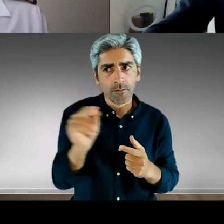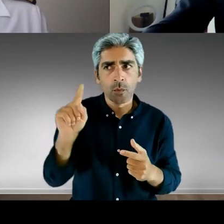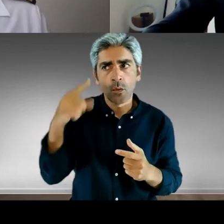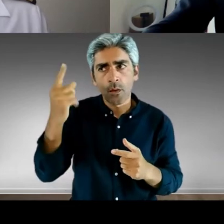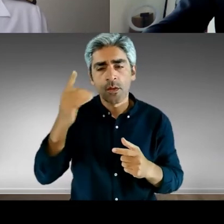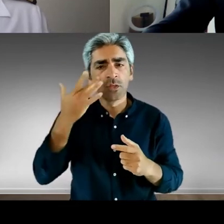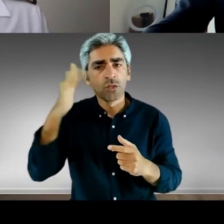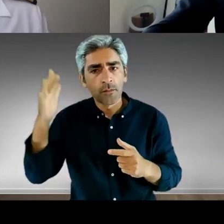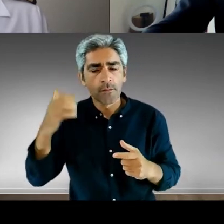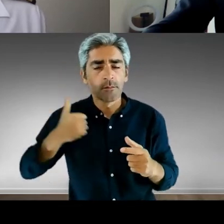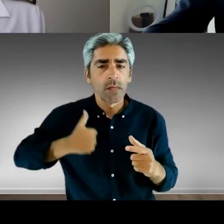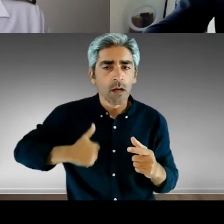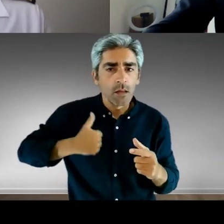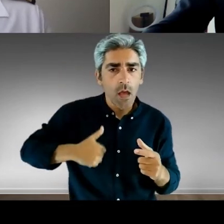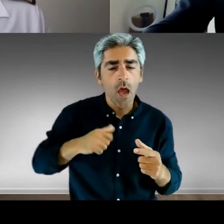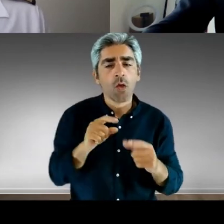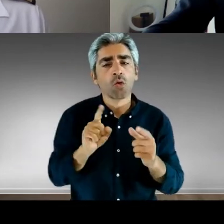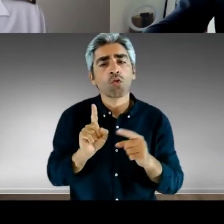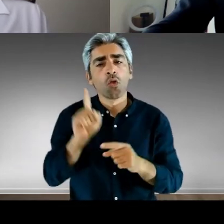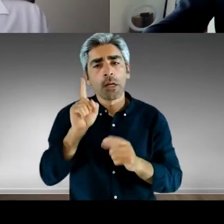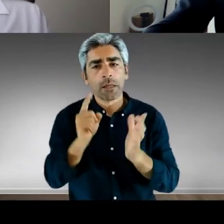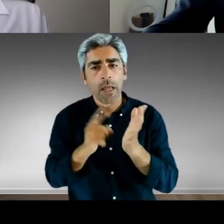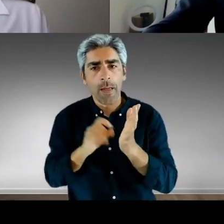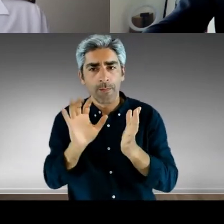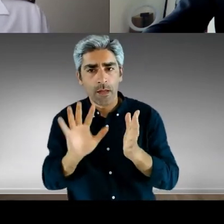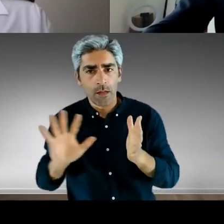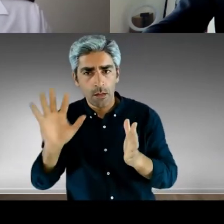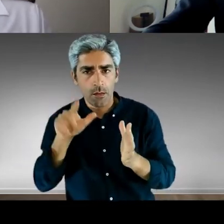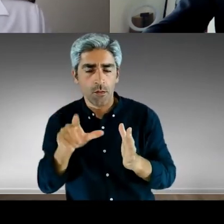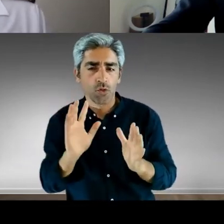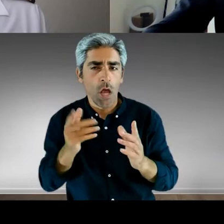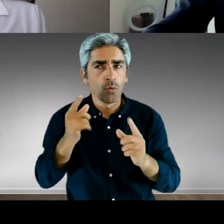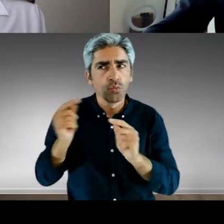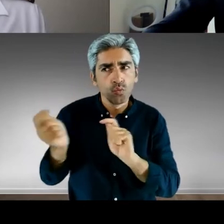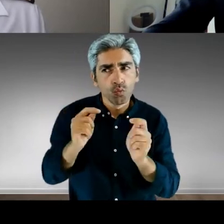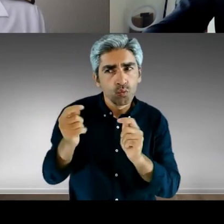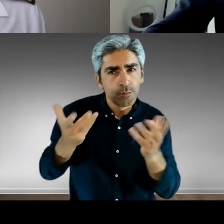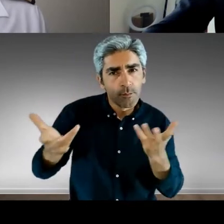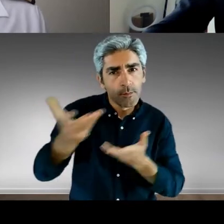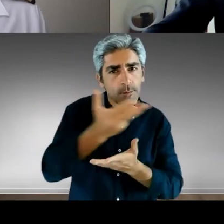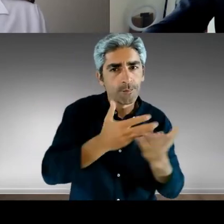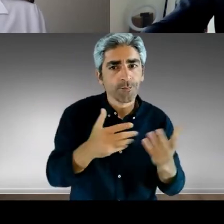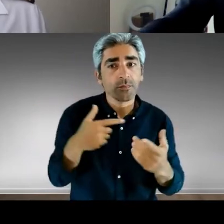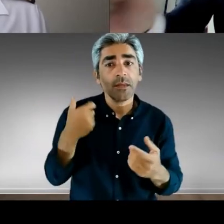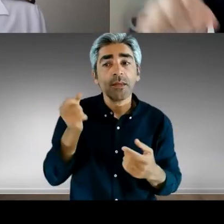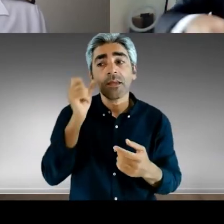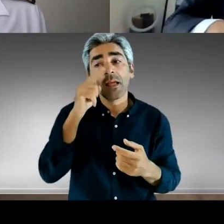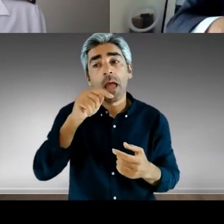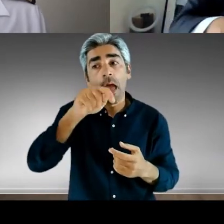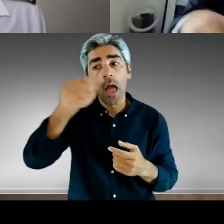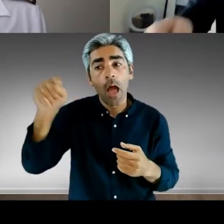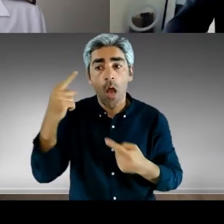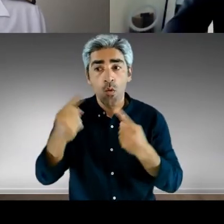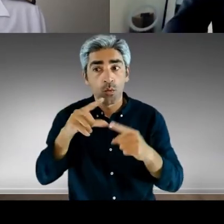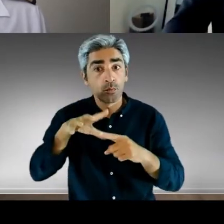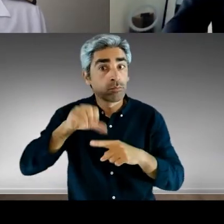canadianos, norte-americanos, com quem temos discutido este ponto, as tais estrelas, quem tem muito sucesso no ingresso